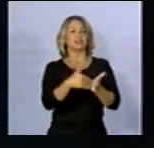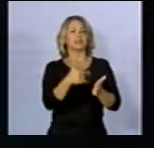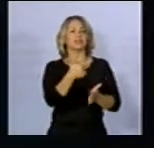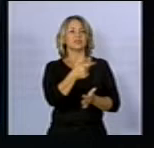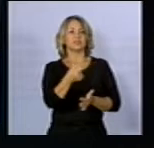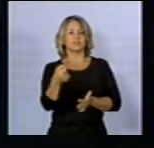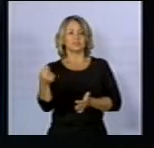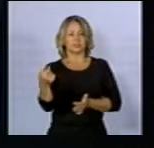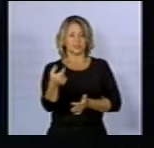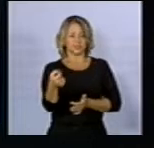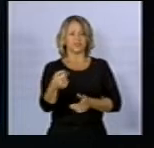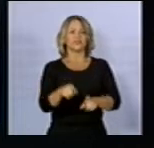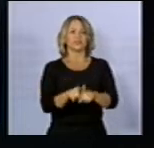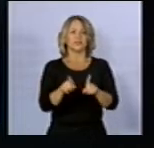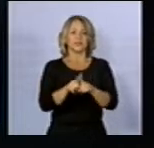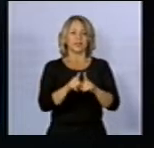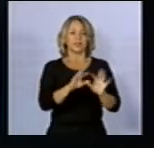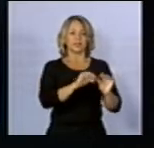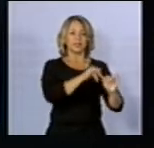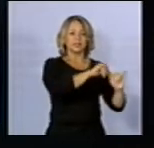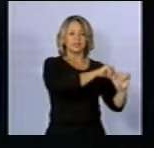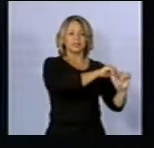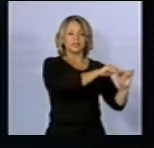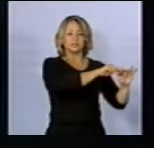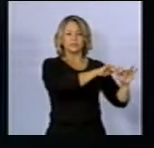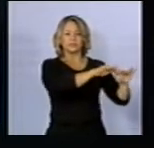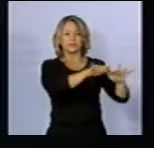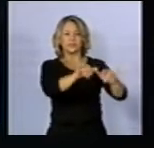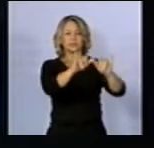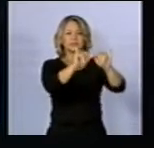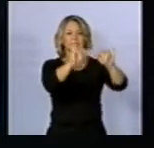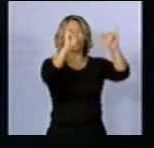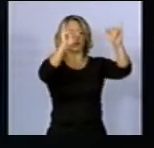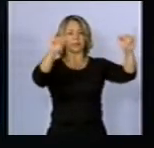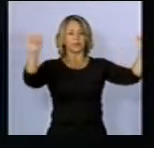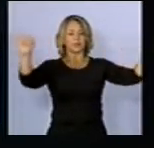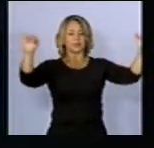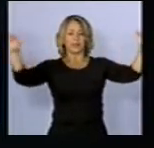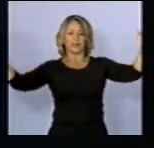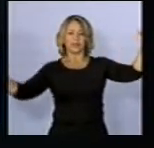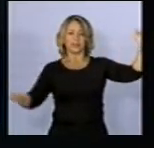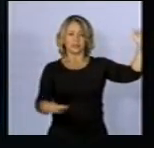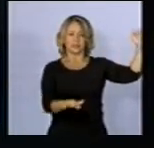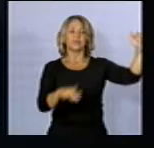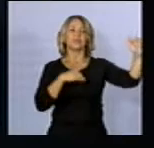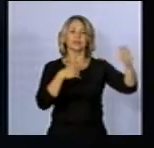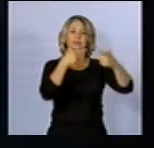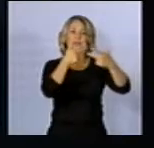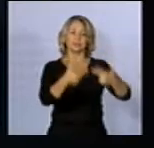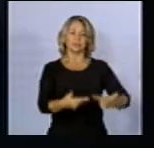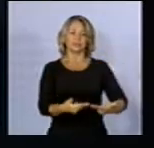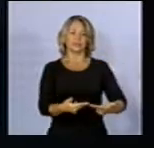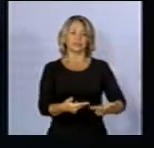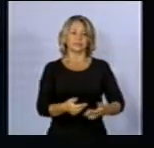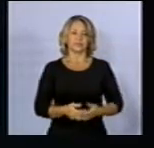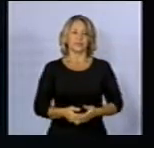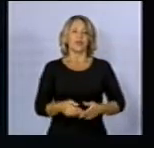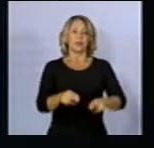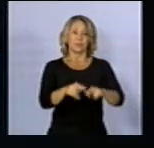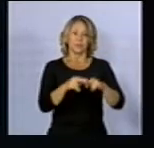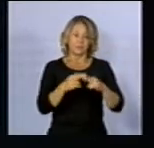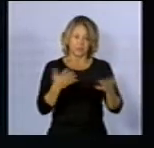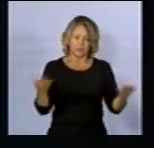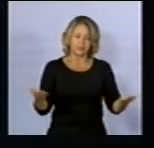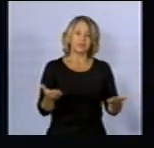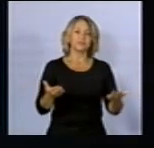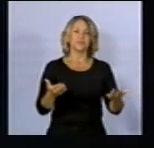quando são repassados por esse cabeamento inferior, que são os circuitos secundários. Então,